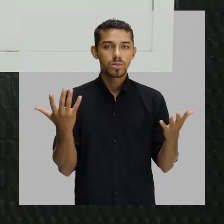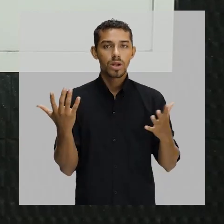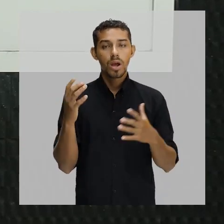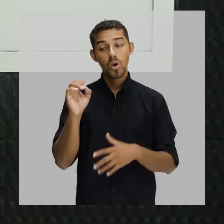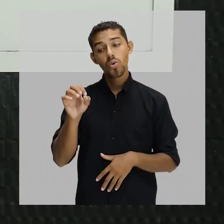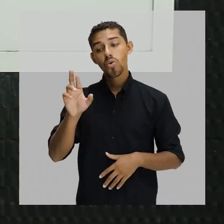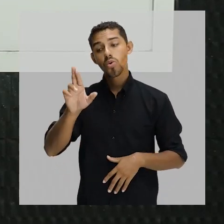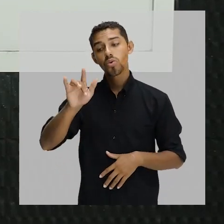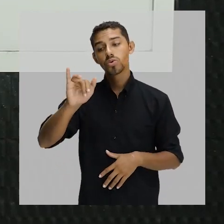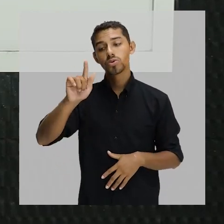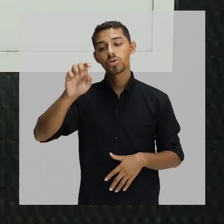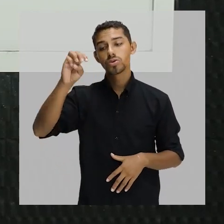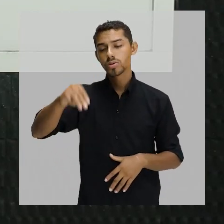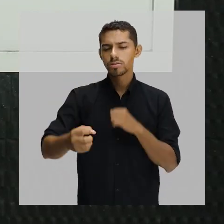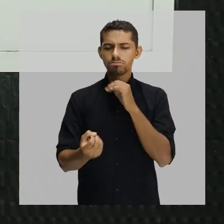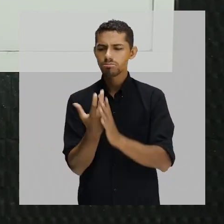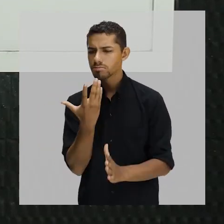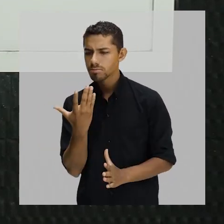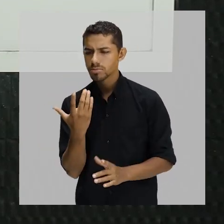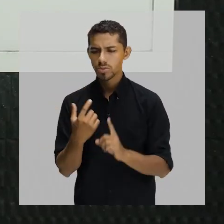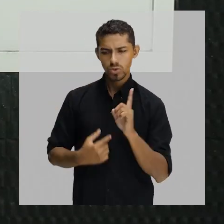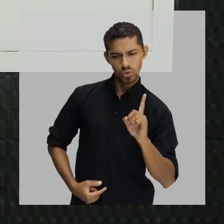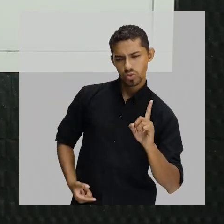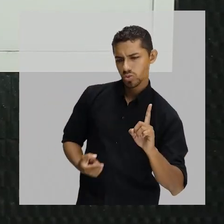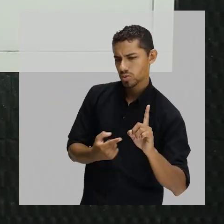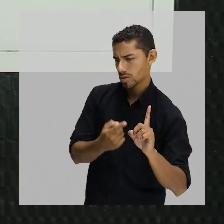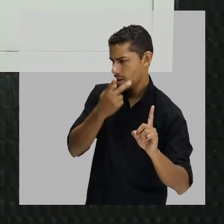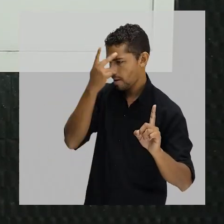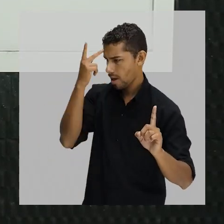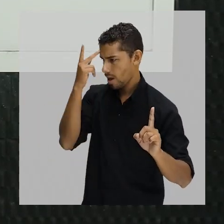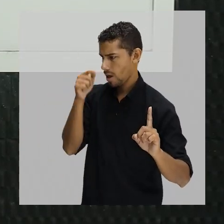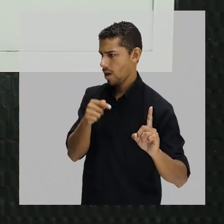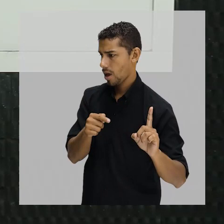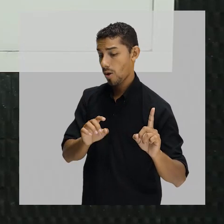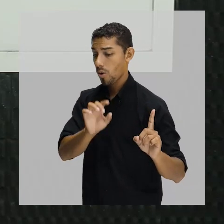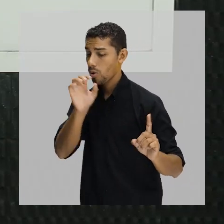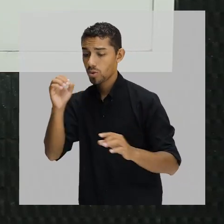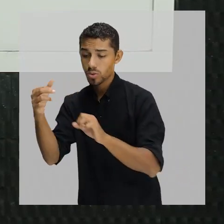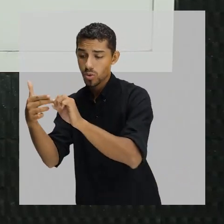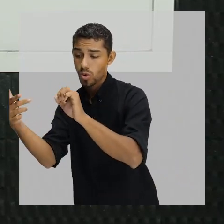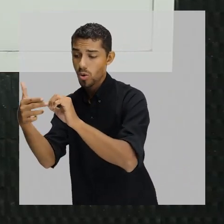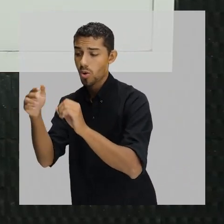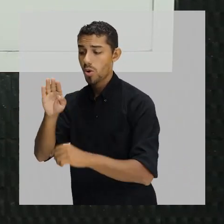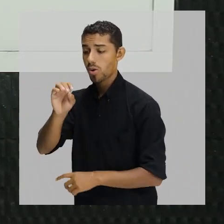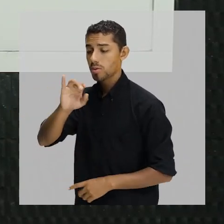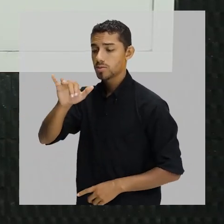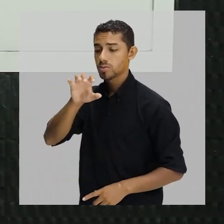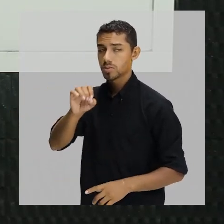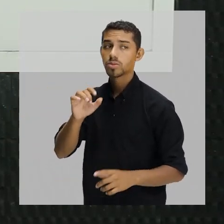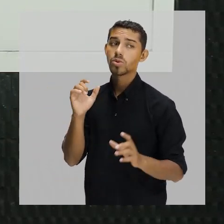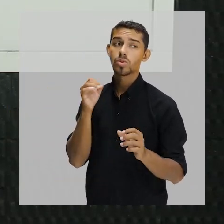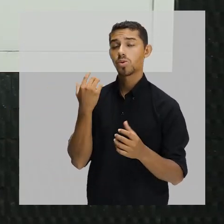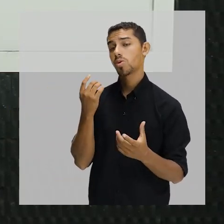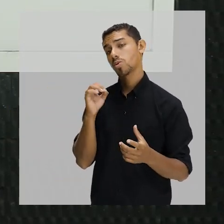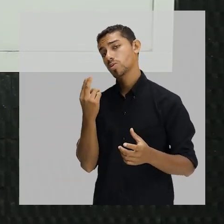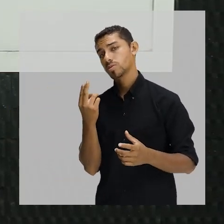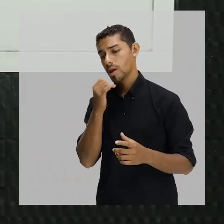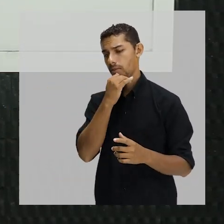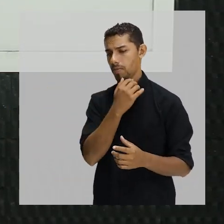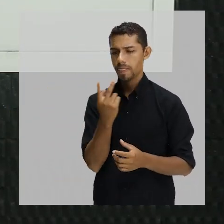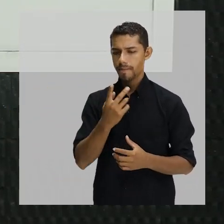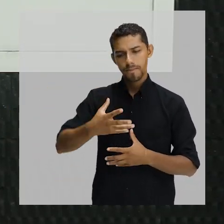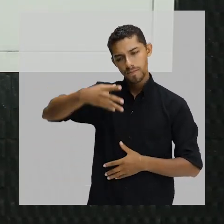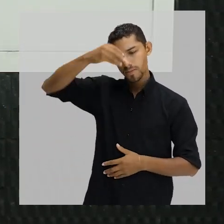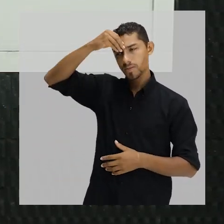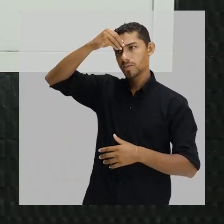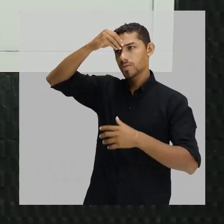origem, né? Será que ele surge do sujeito? Será que ele vem do objeto? Será que ele está localizado na